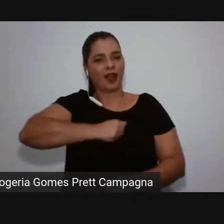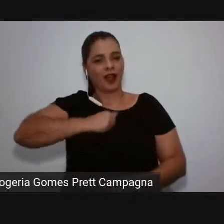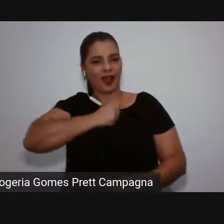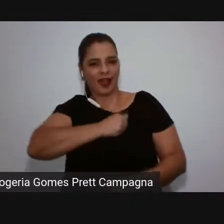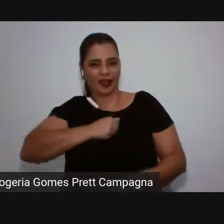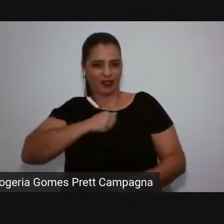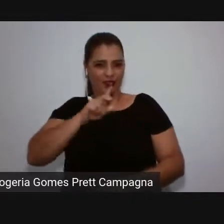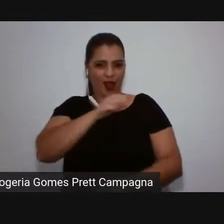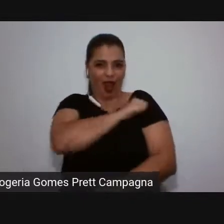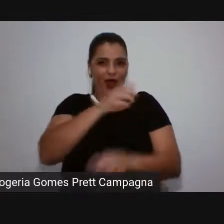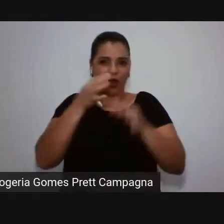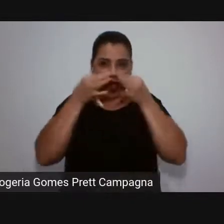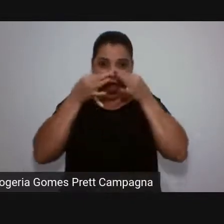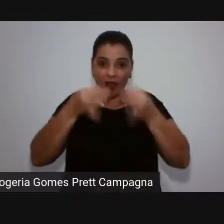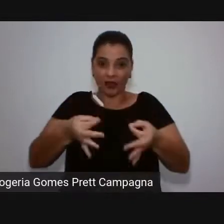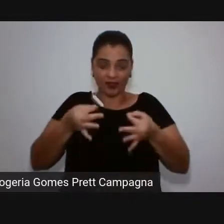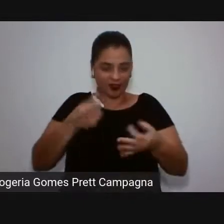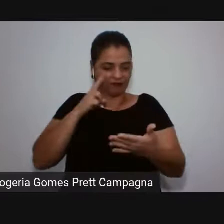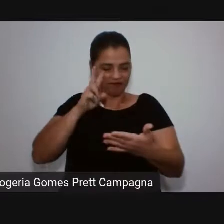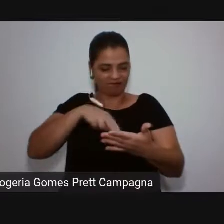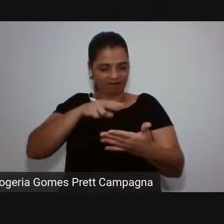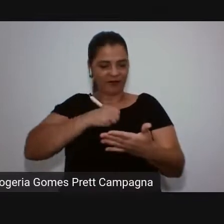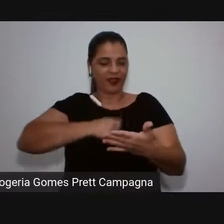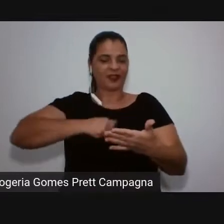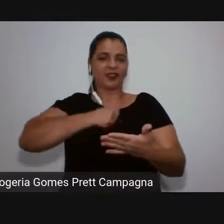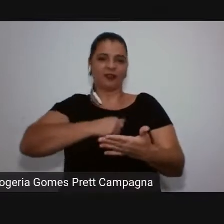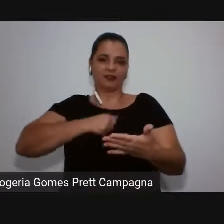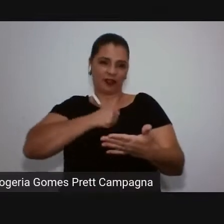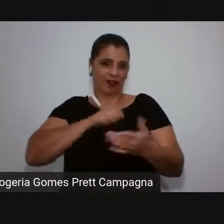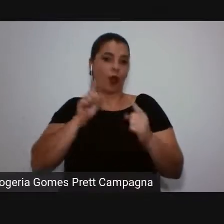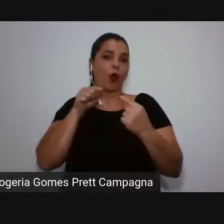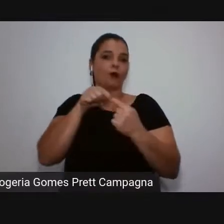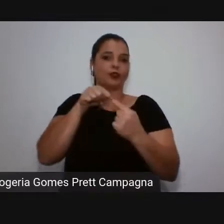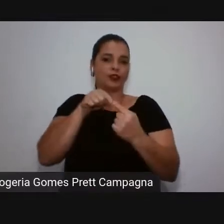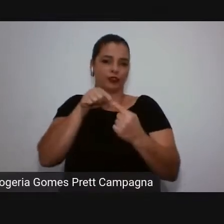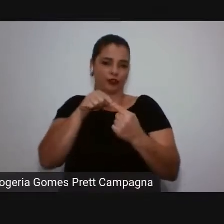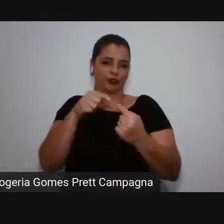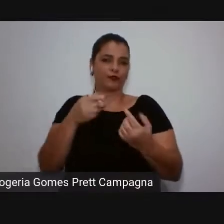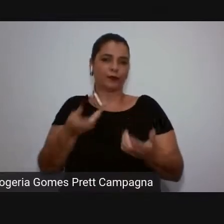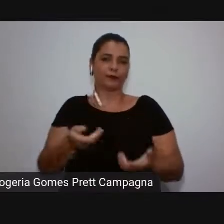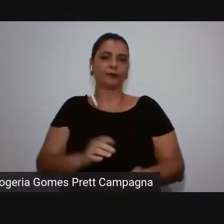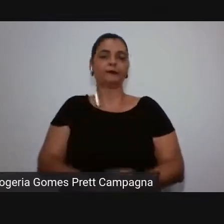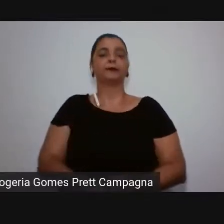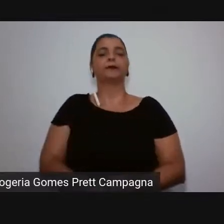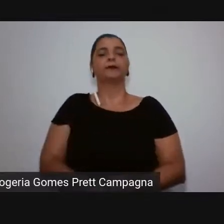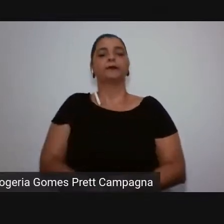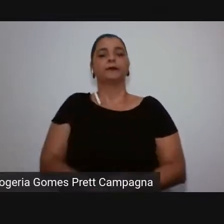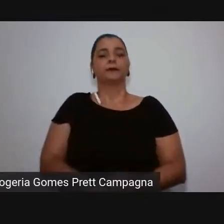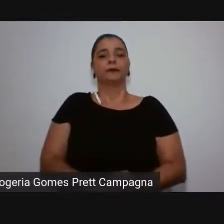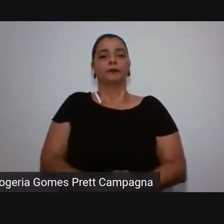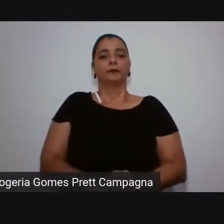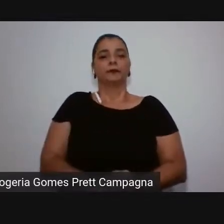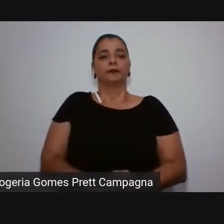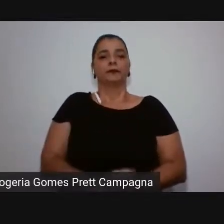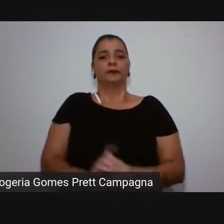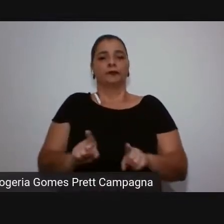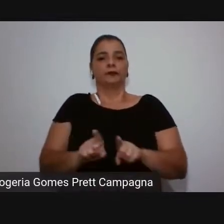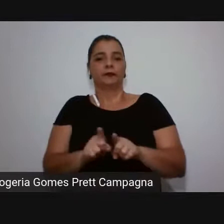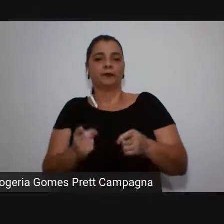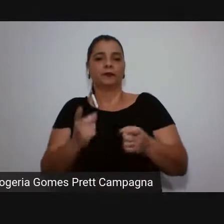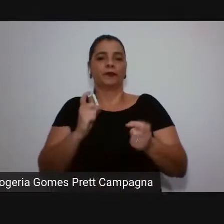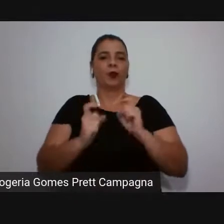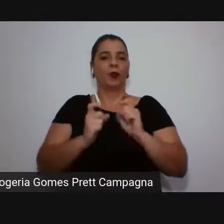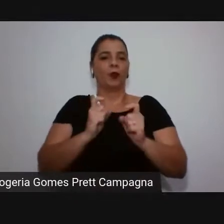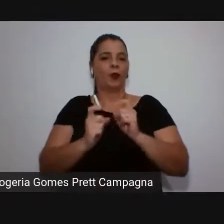do estudante. Então, foi o objetivo que ela fez aí. Pulando, nessas reuniões de fluxo que nós